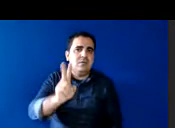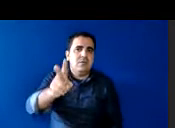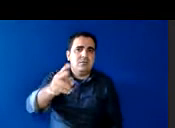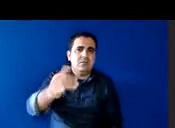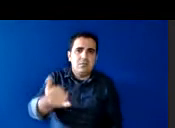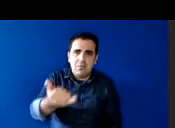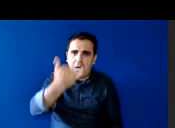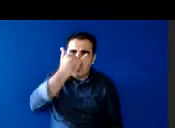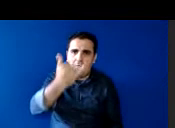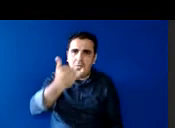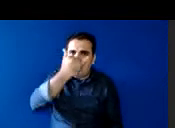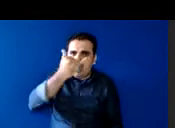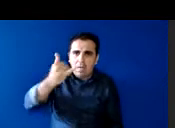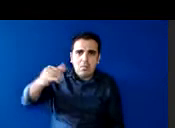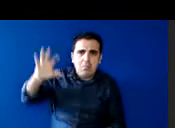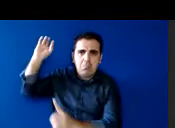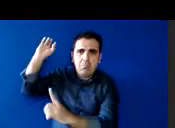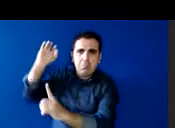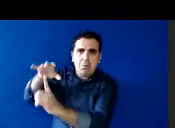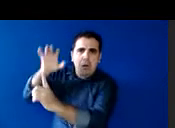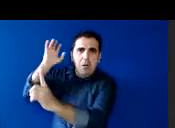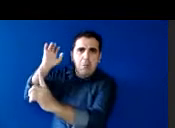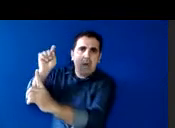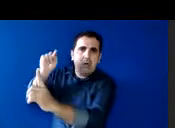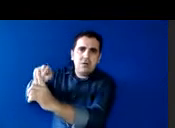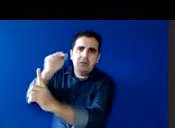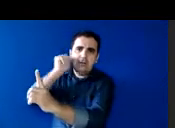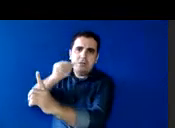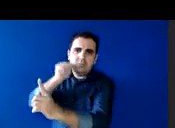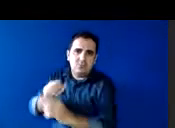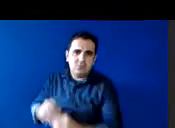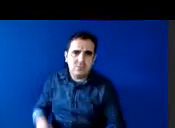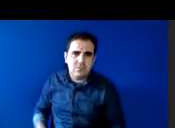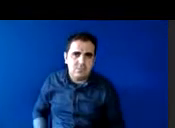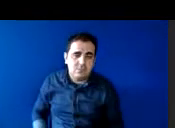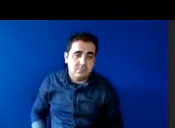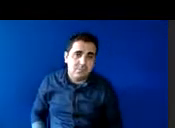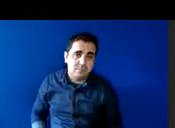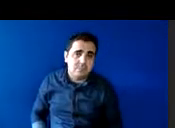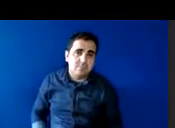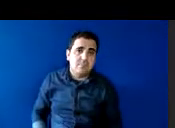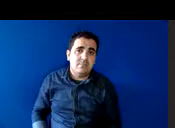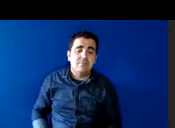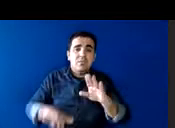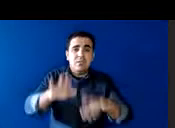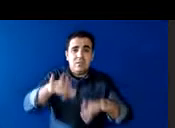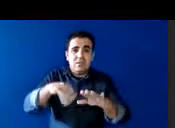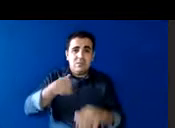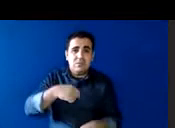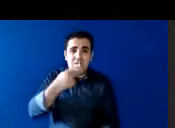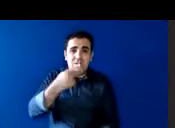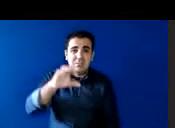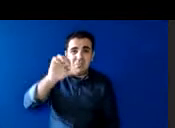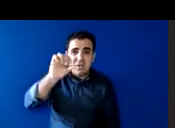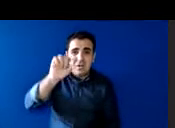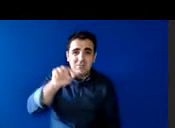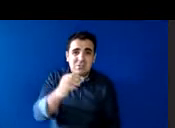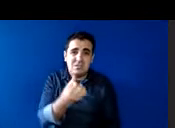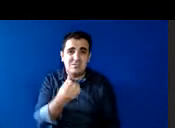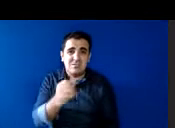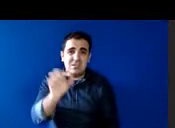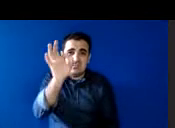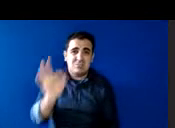pelo exercício da sexualidade cai sobre a mulher. Né? E quando a gente vê esses 9,6% de